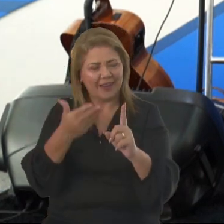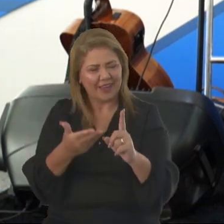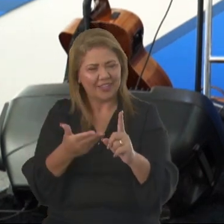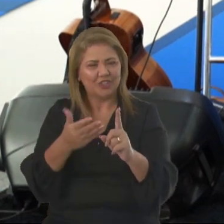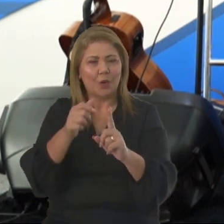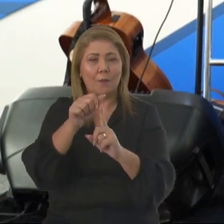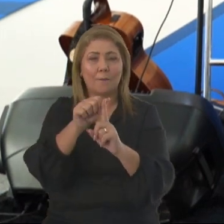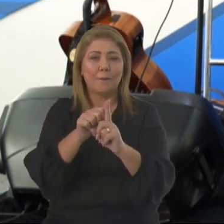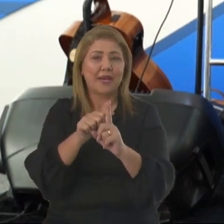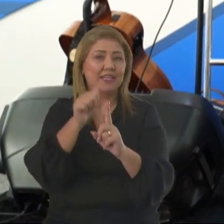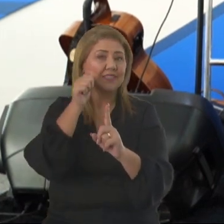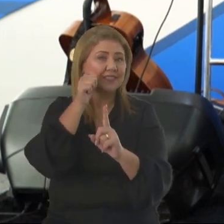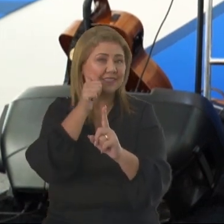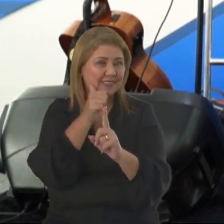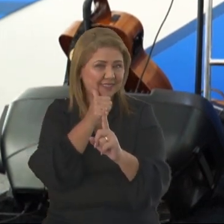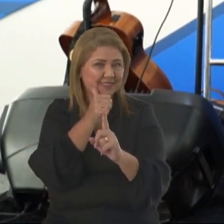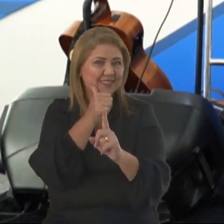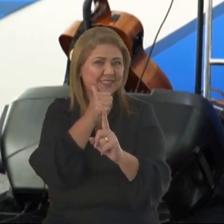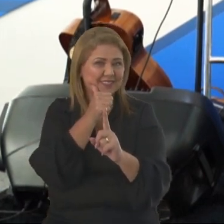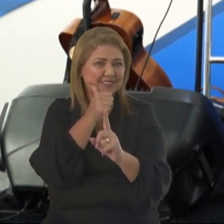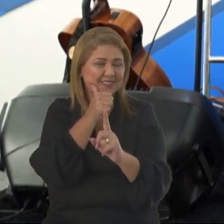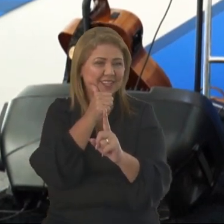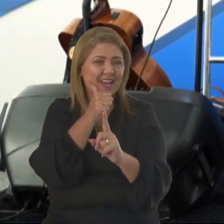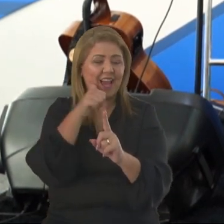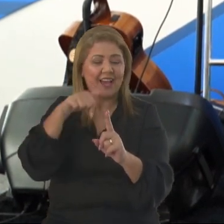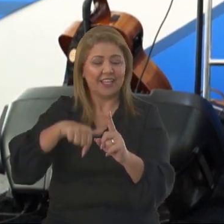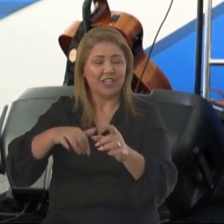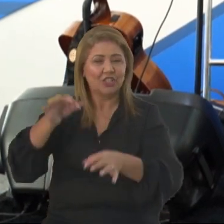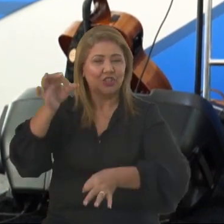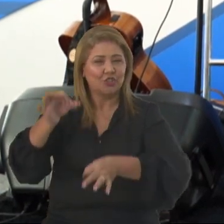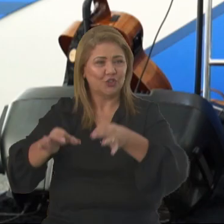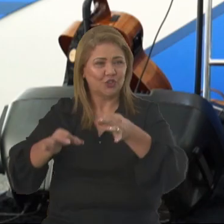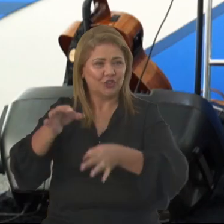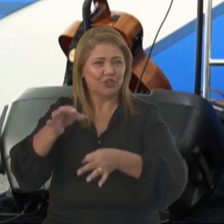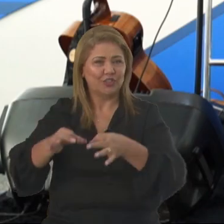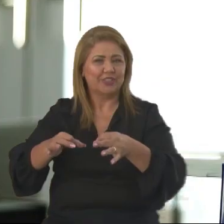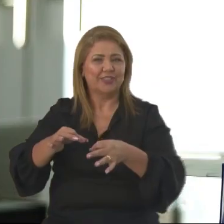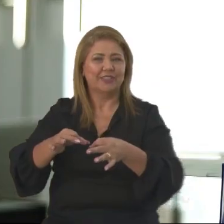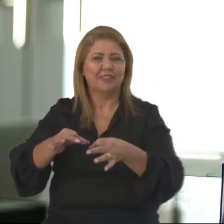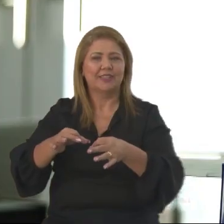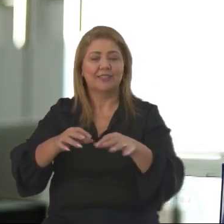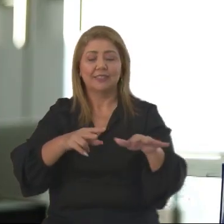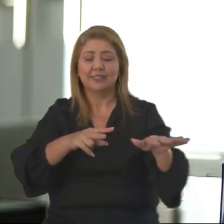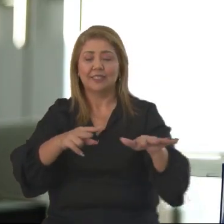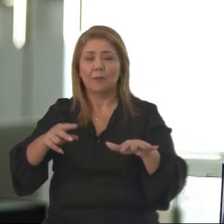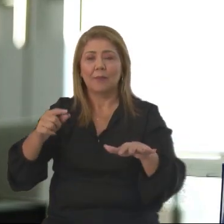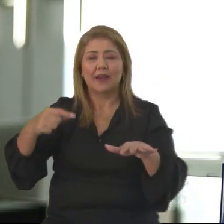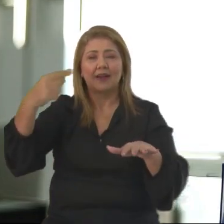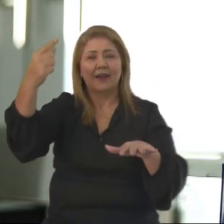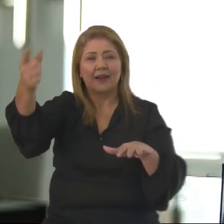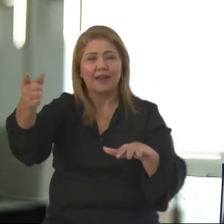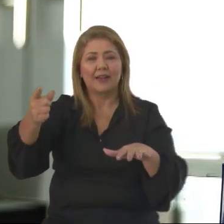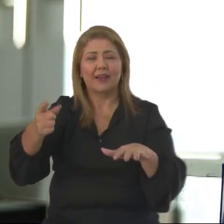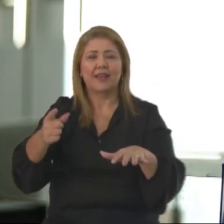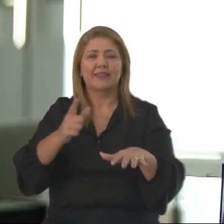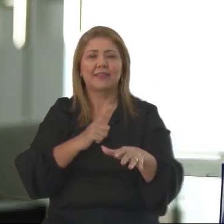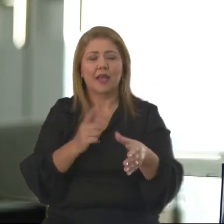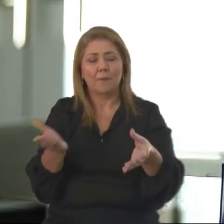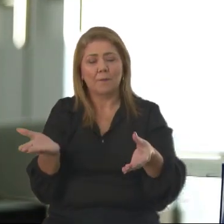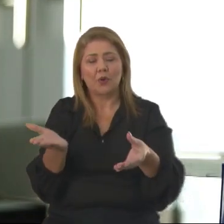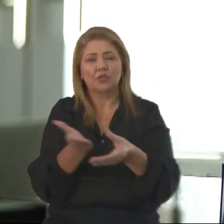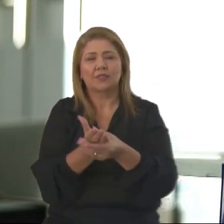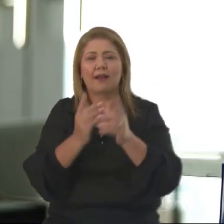mulher, o SEJUSC de Goiânia priorizou incluir em pauta, na próxima semana, os processos em que